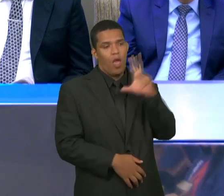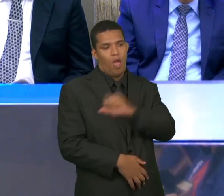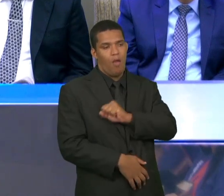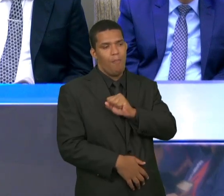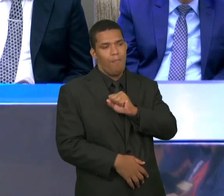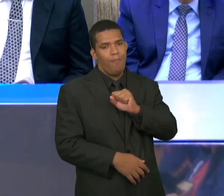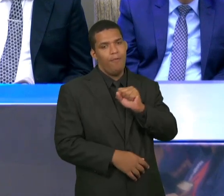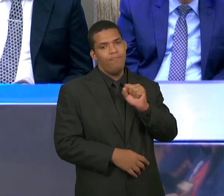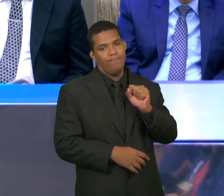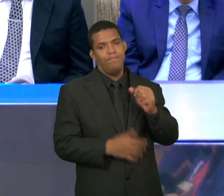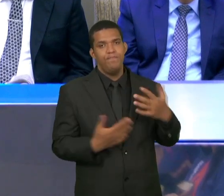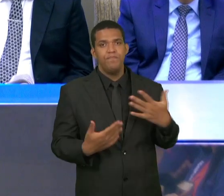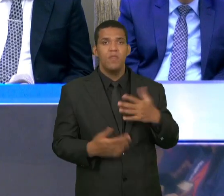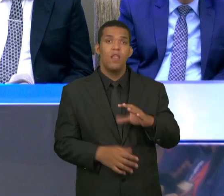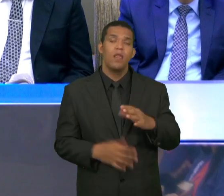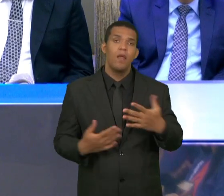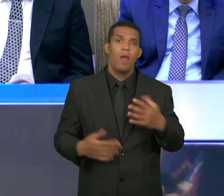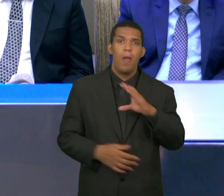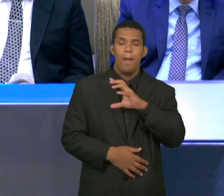É amor que está faltando.